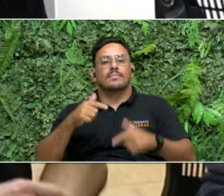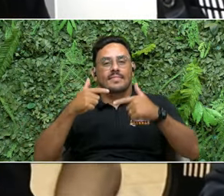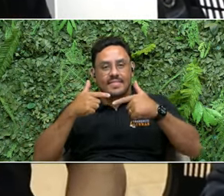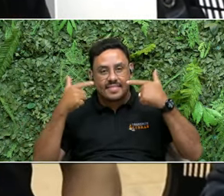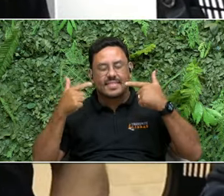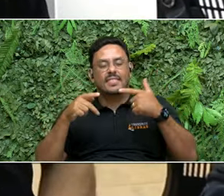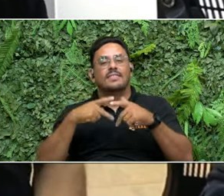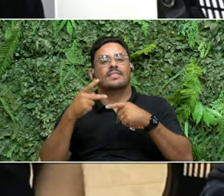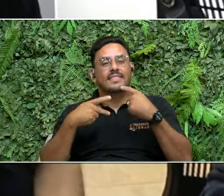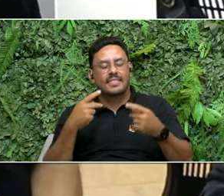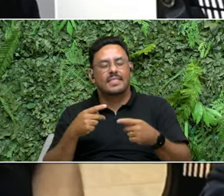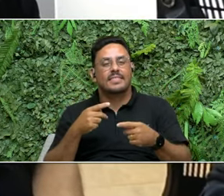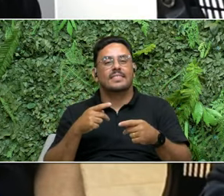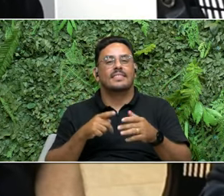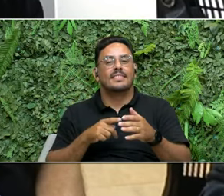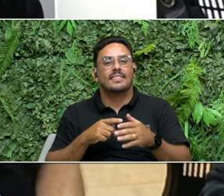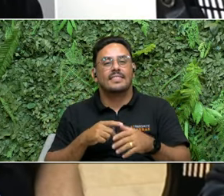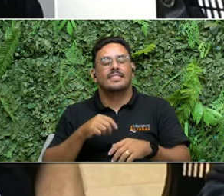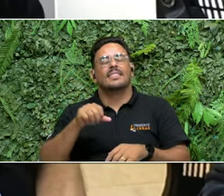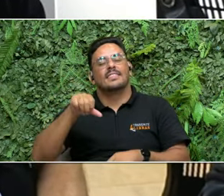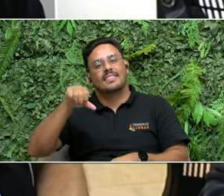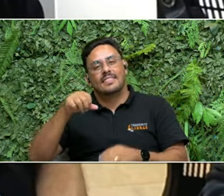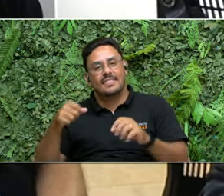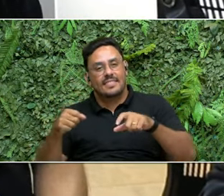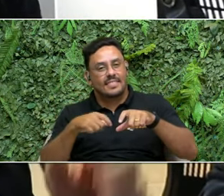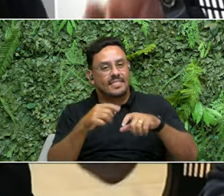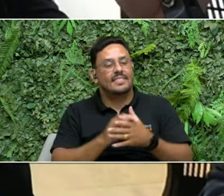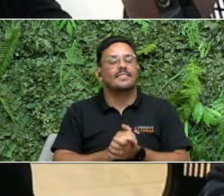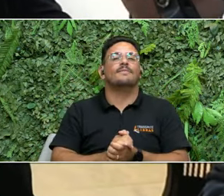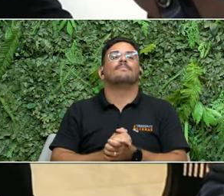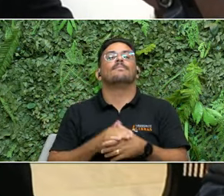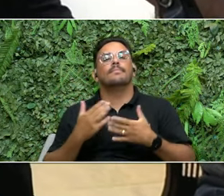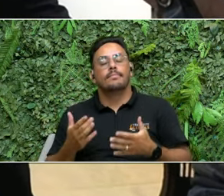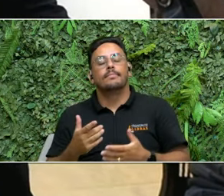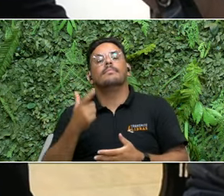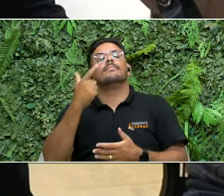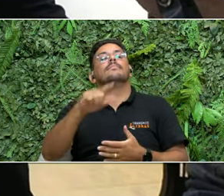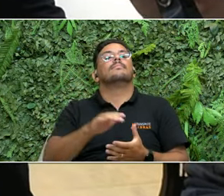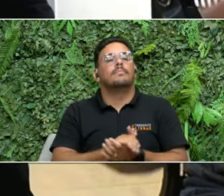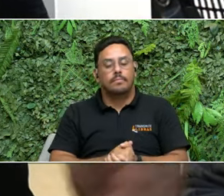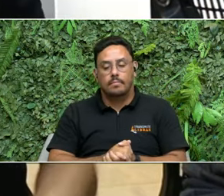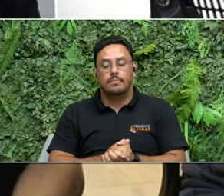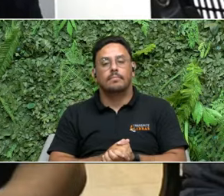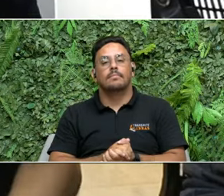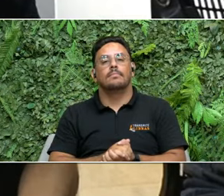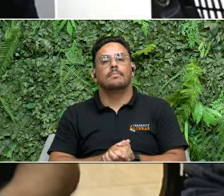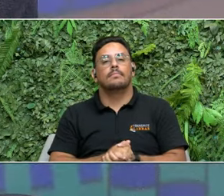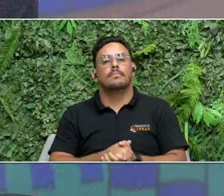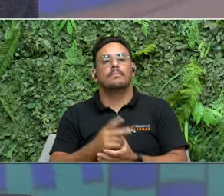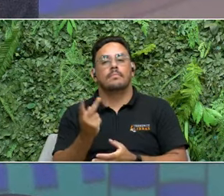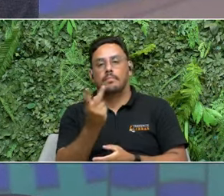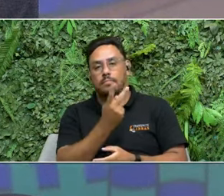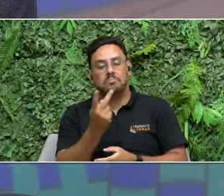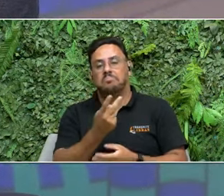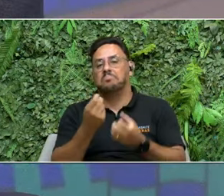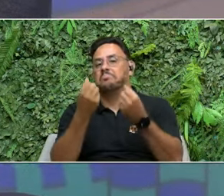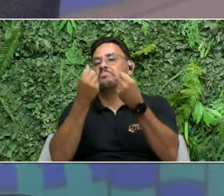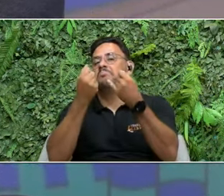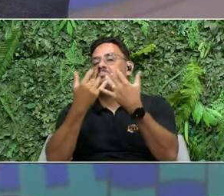ia tomar uma ubada de novo hein agora então muito bem isso essas duas declarações